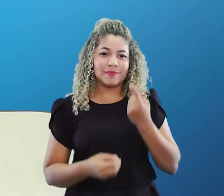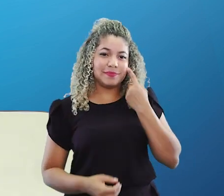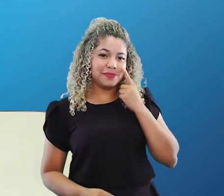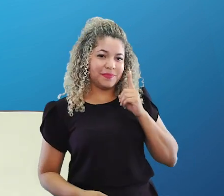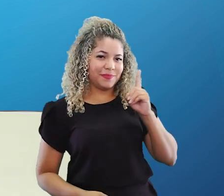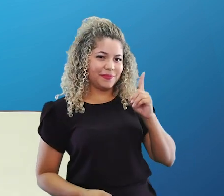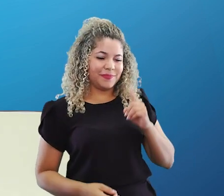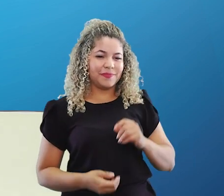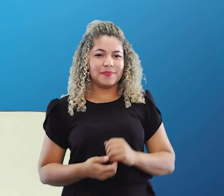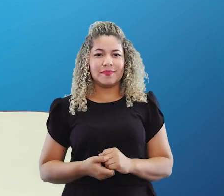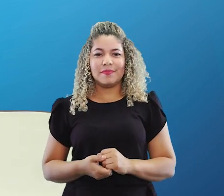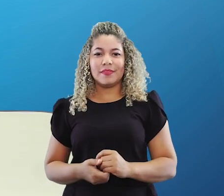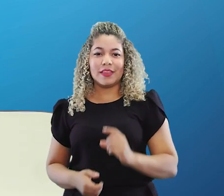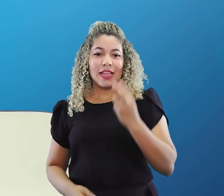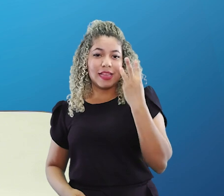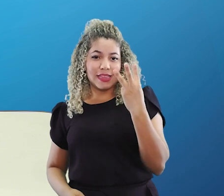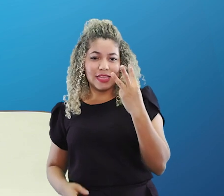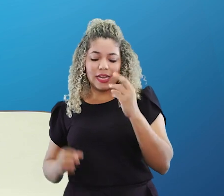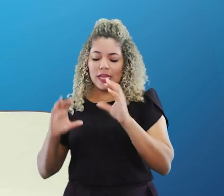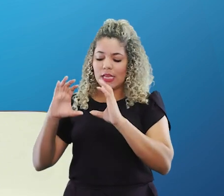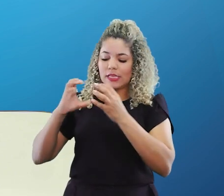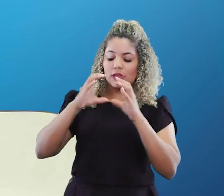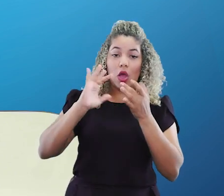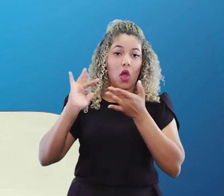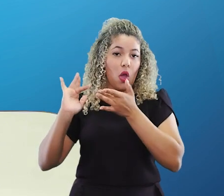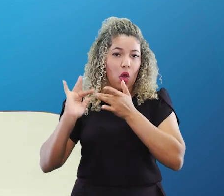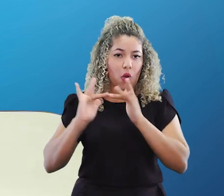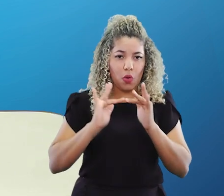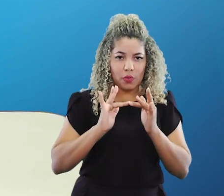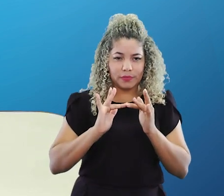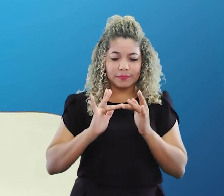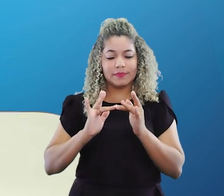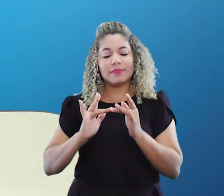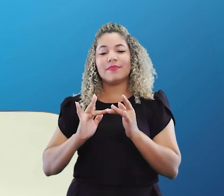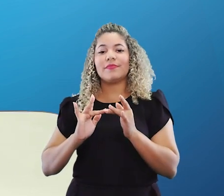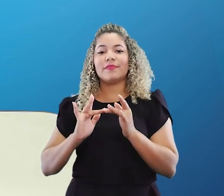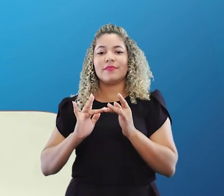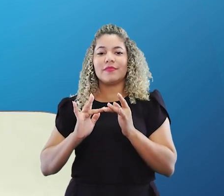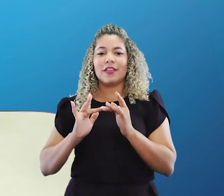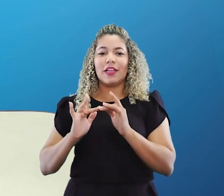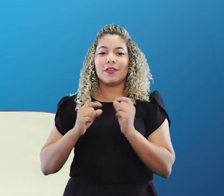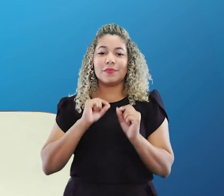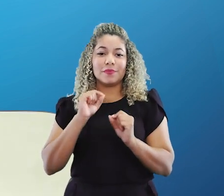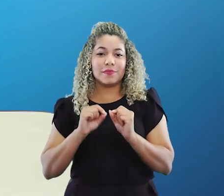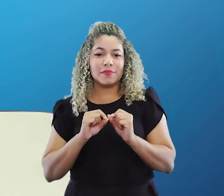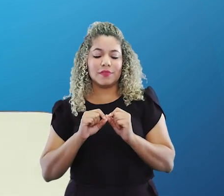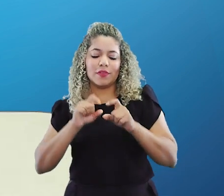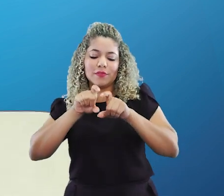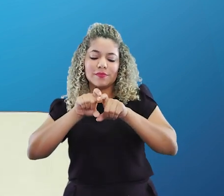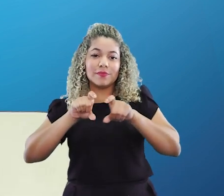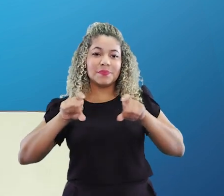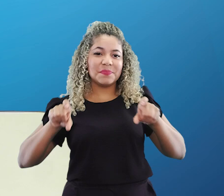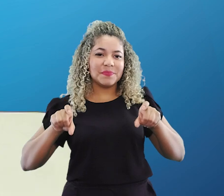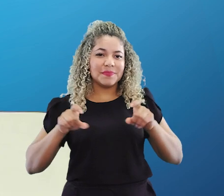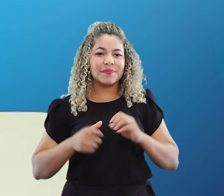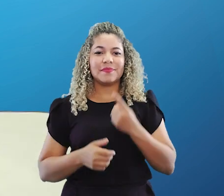vai ser feita dessa forma, 3 rodas conectadas a estruturas de eixo,